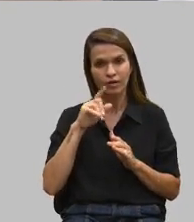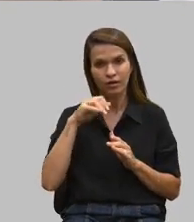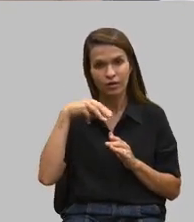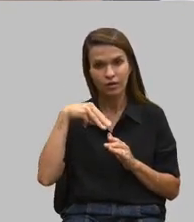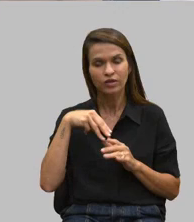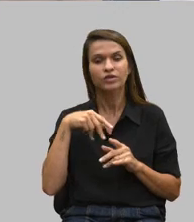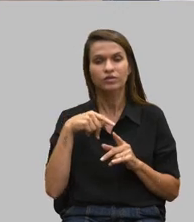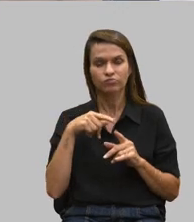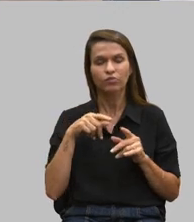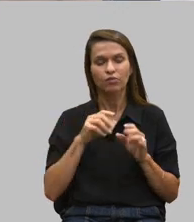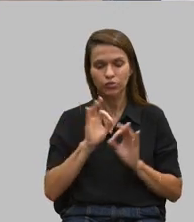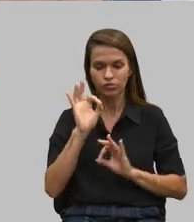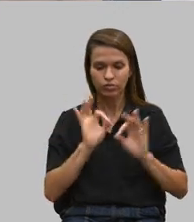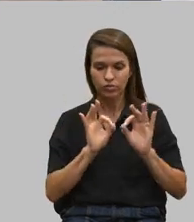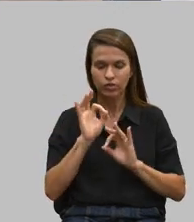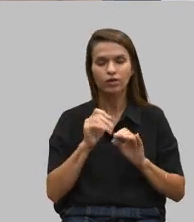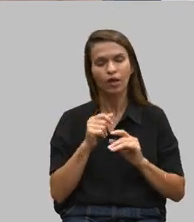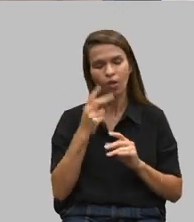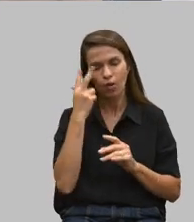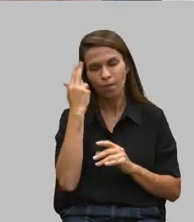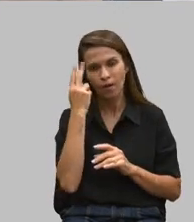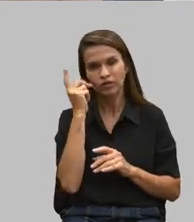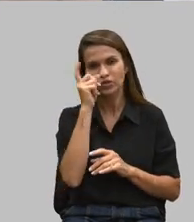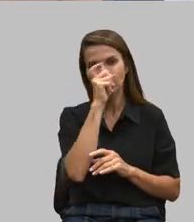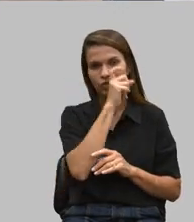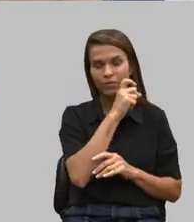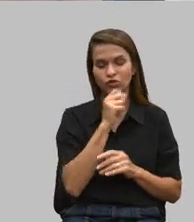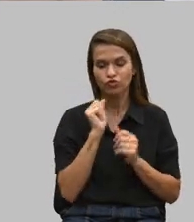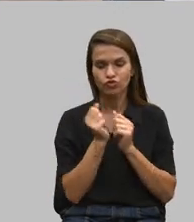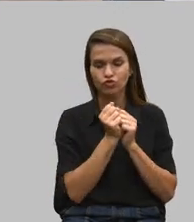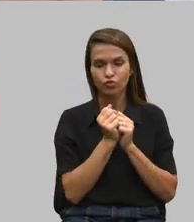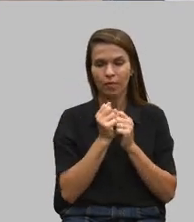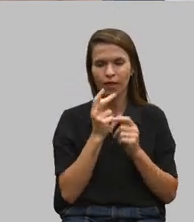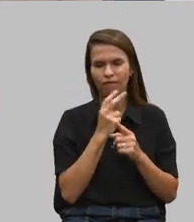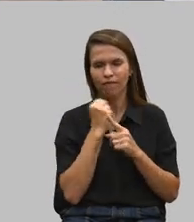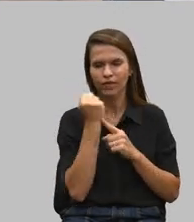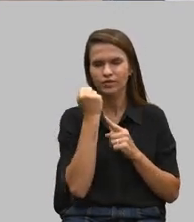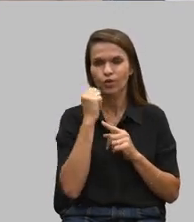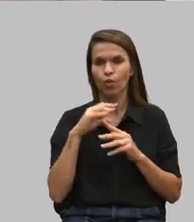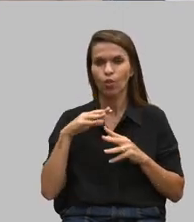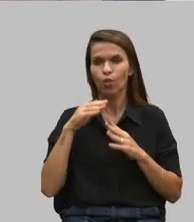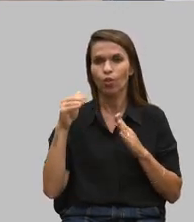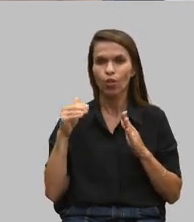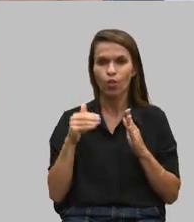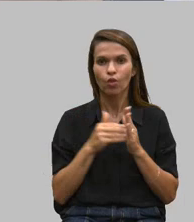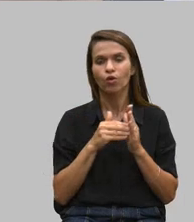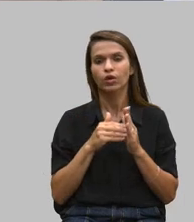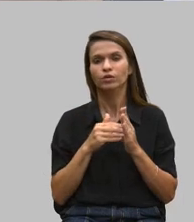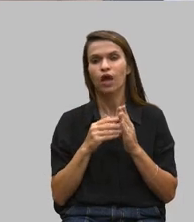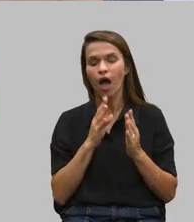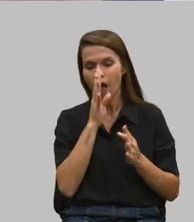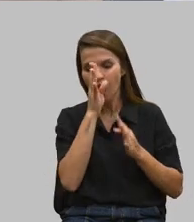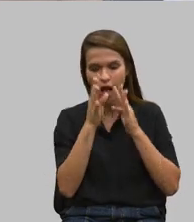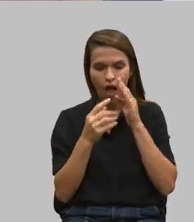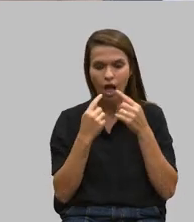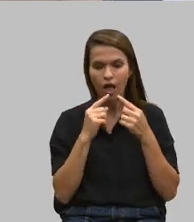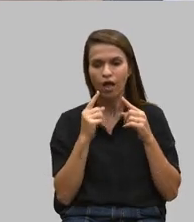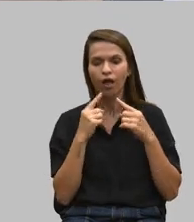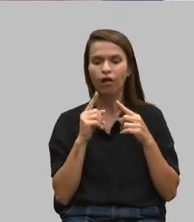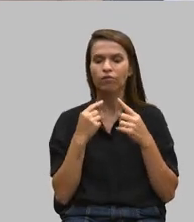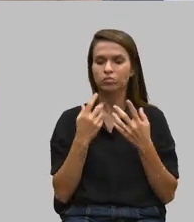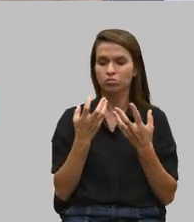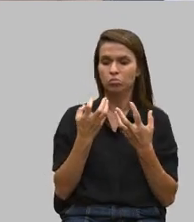normal que teremos dificuldades mas estaremos juntos para vencer todas né as críticas serão sempre muito bem-vindas e